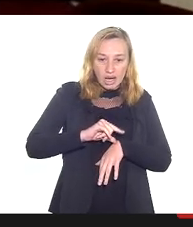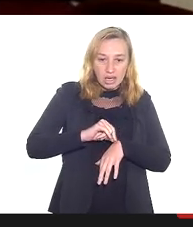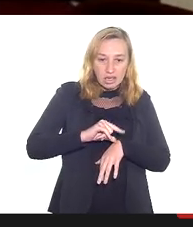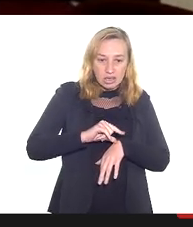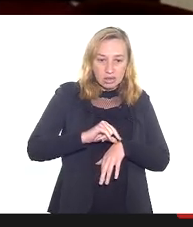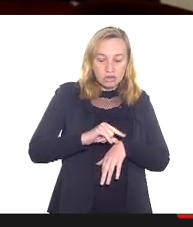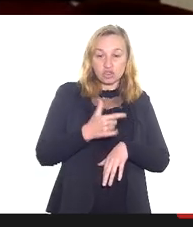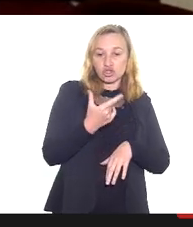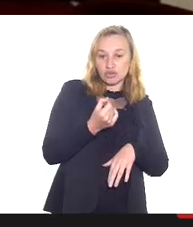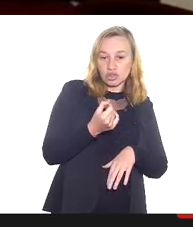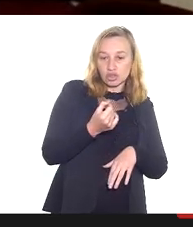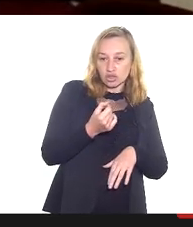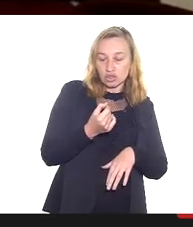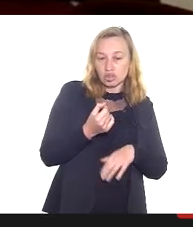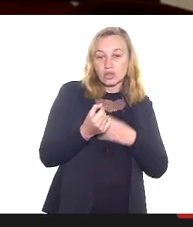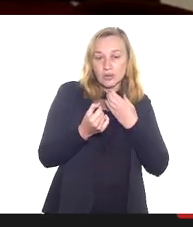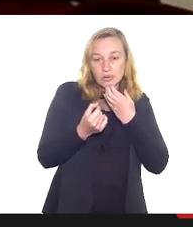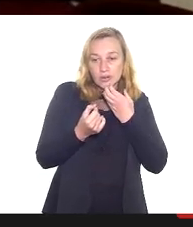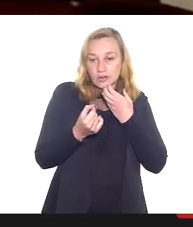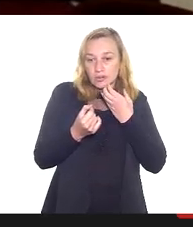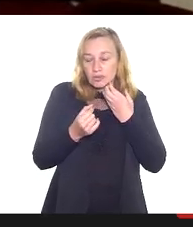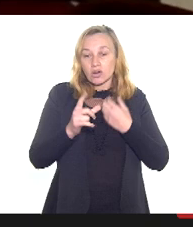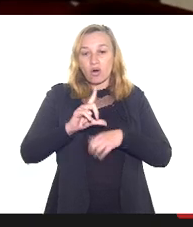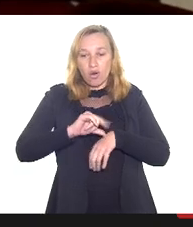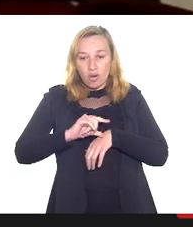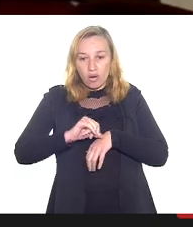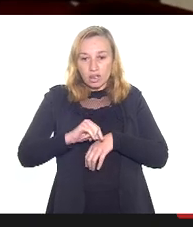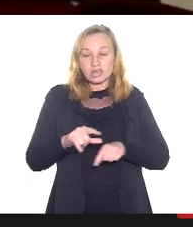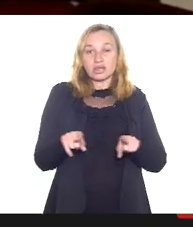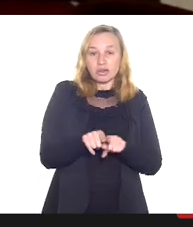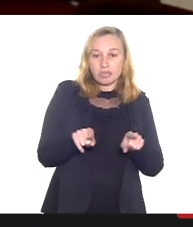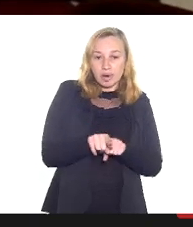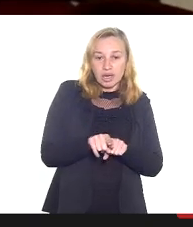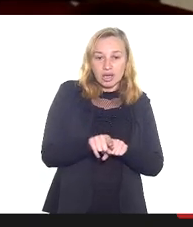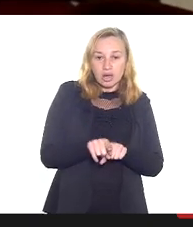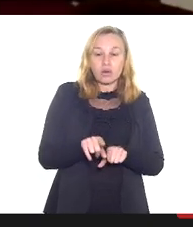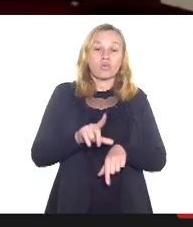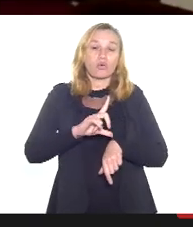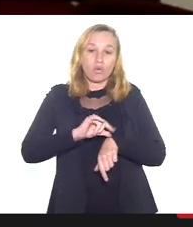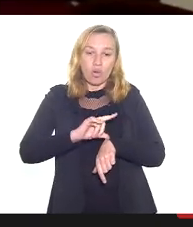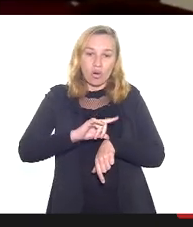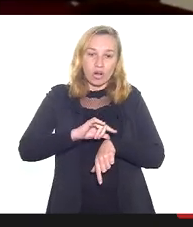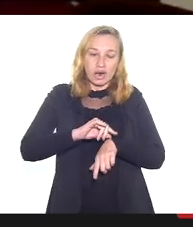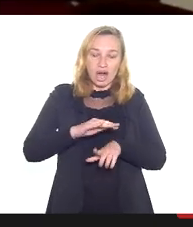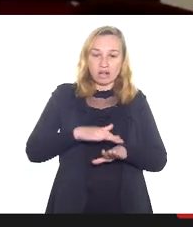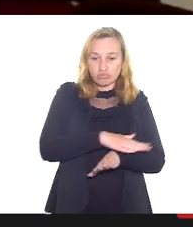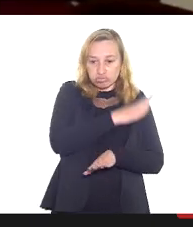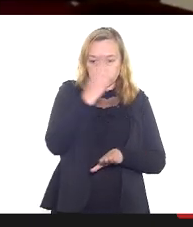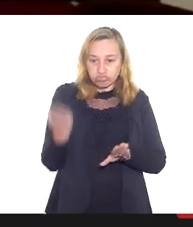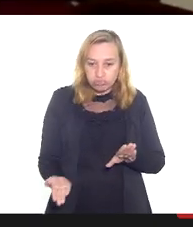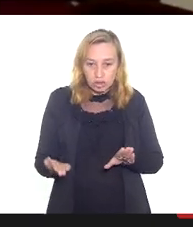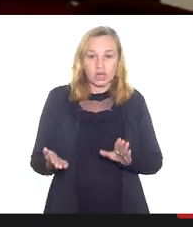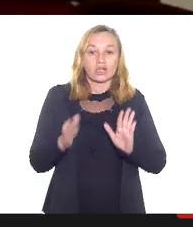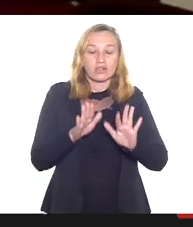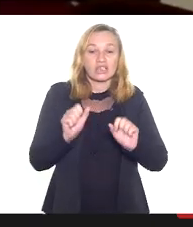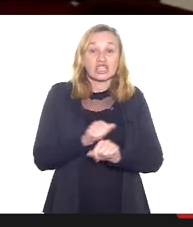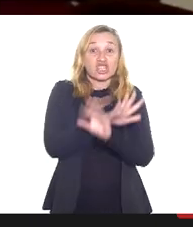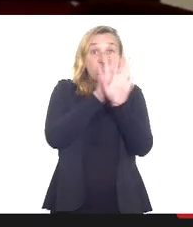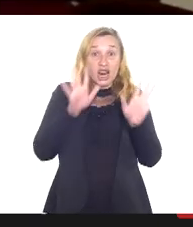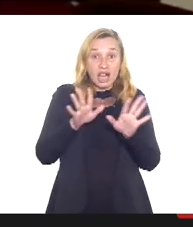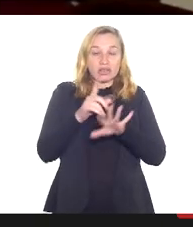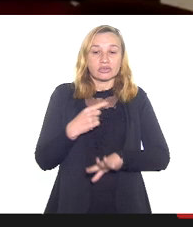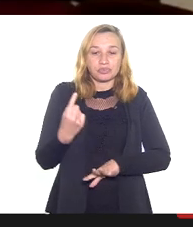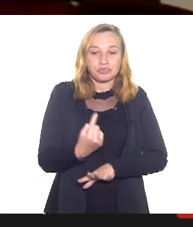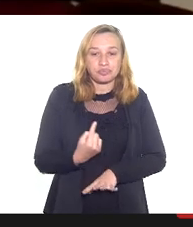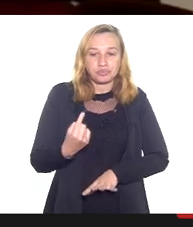de itinerário formativo aumenta, tá? E trabalho por área de conhecimento, também estamos deixando muito claro aqui na nossa rede,